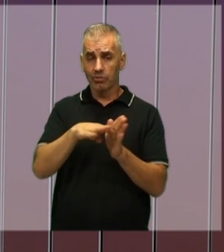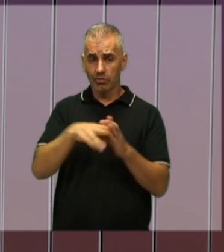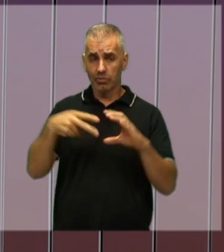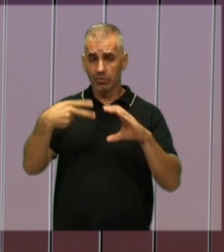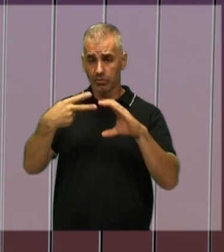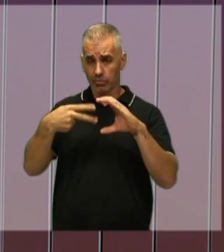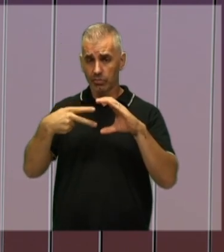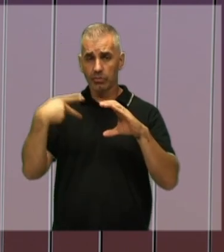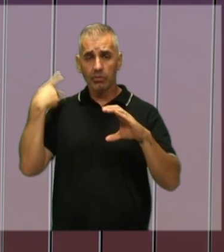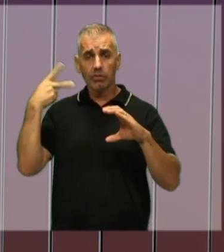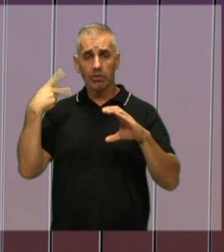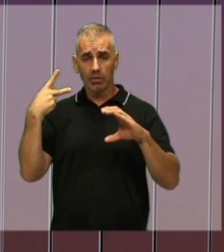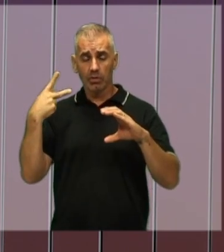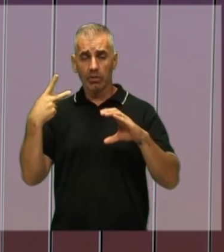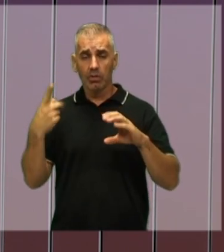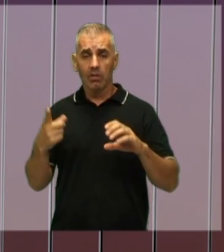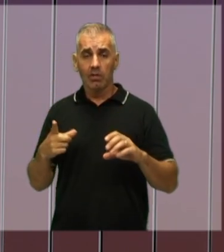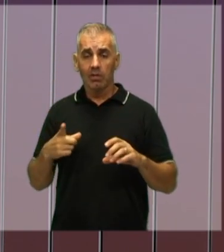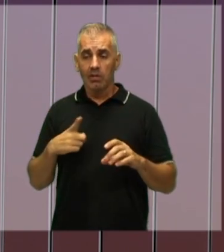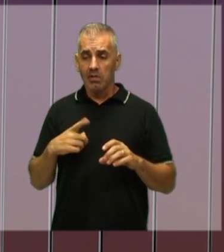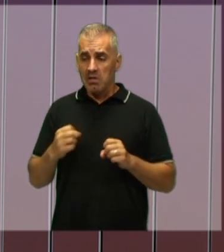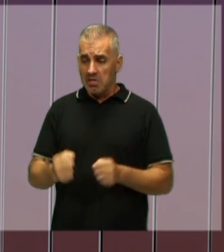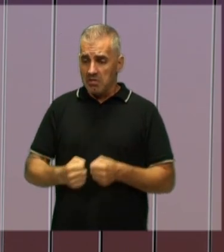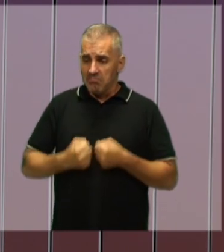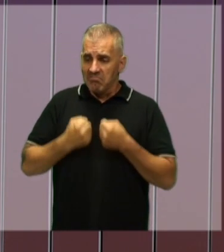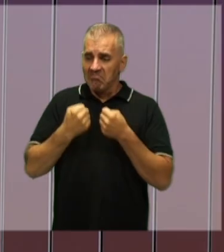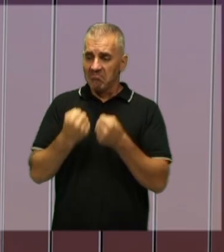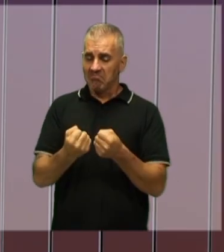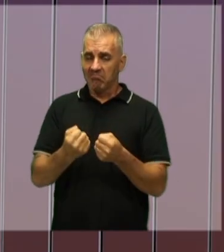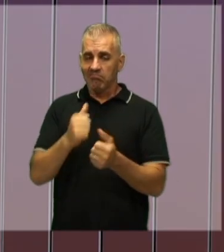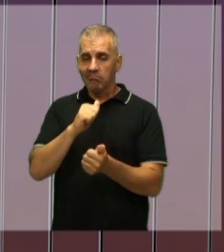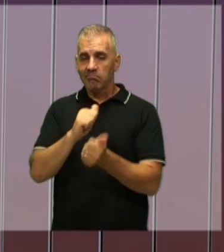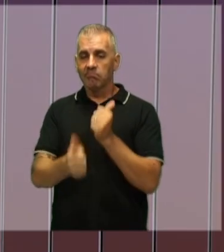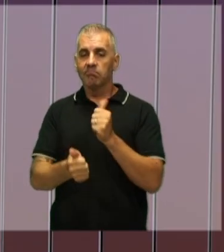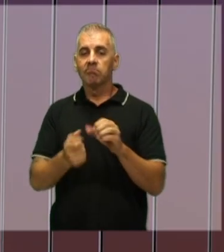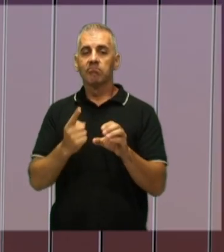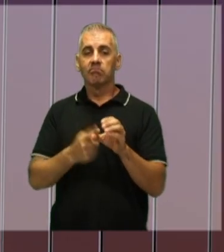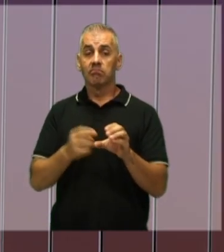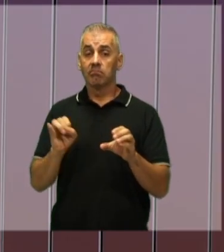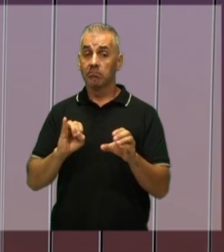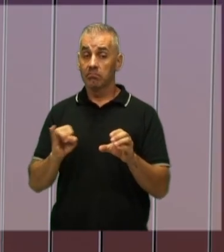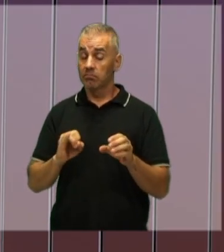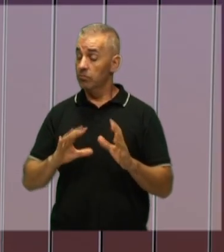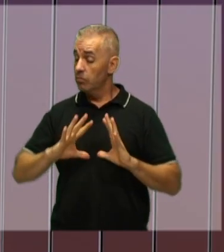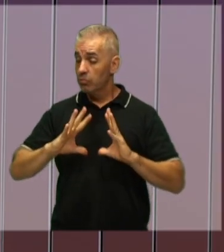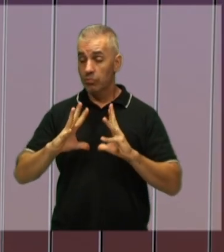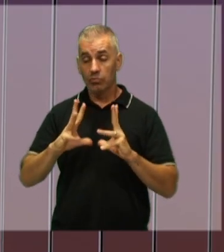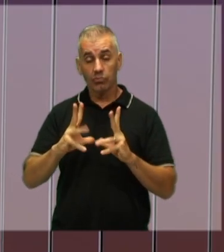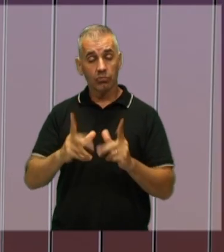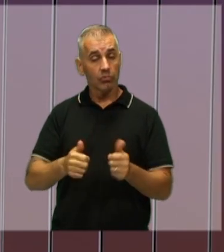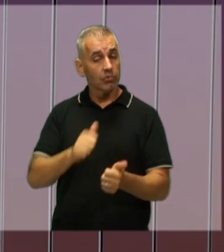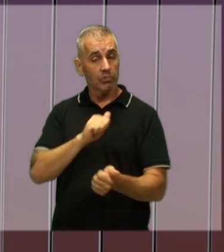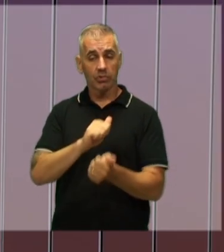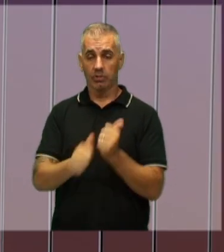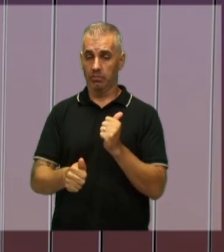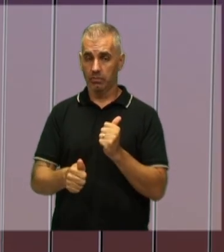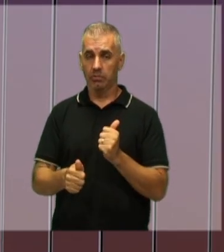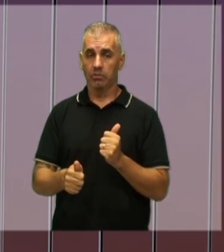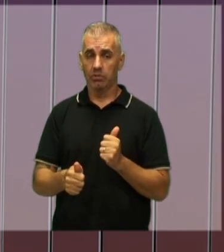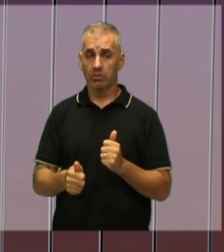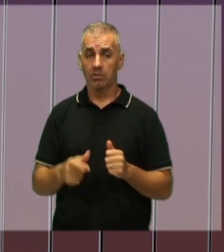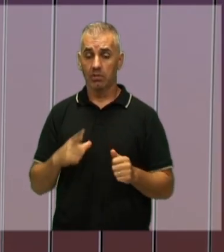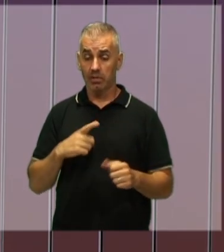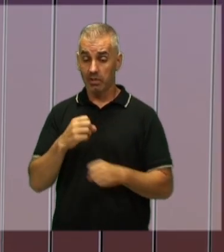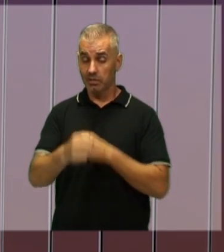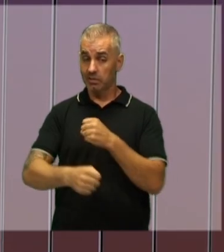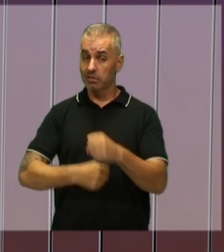Vereadores, é o potencial esportivo de Itajaí. Assim, em todas as modalidades, inclusive. Tá? Esse ano